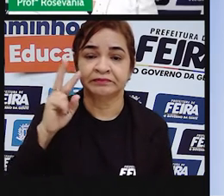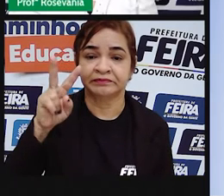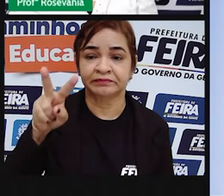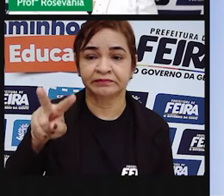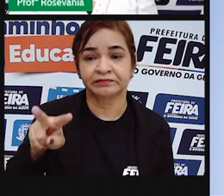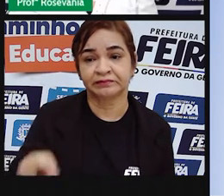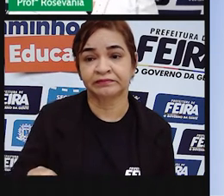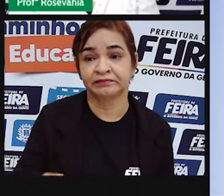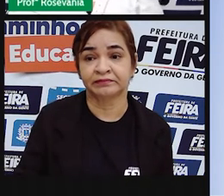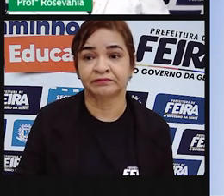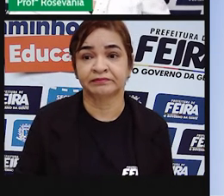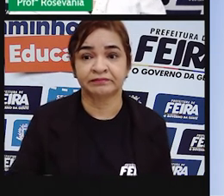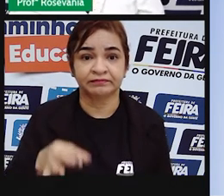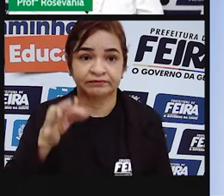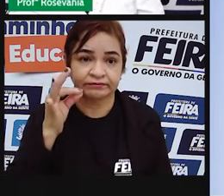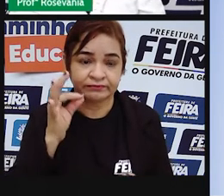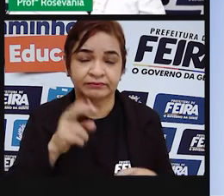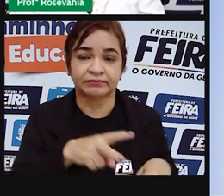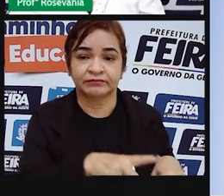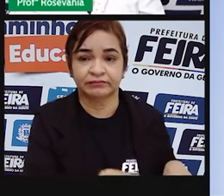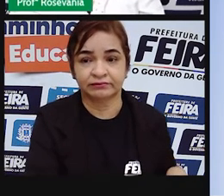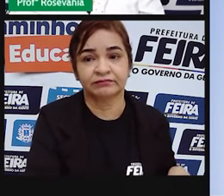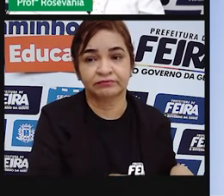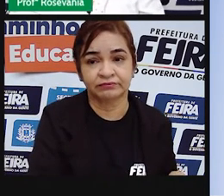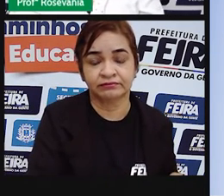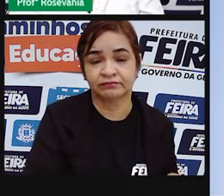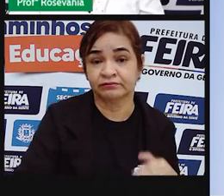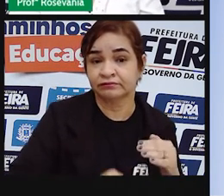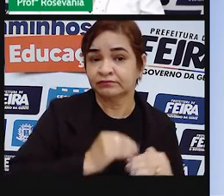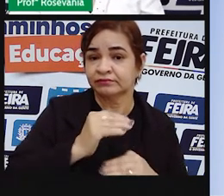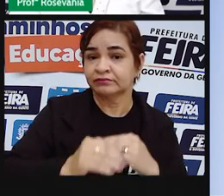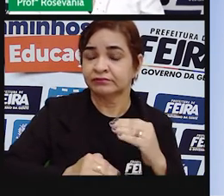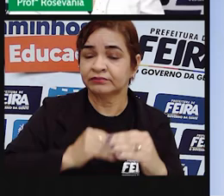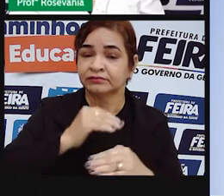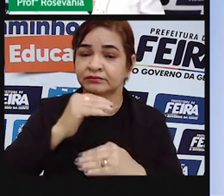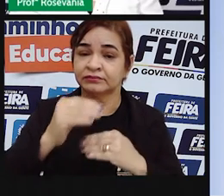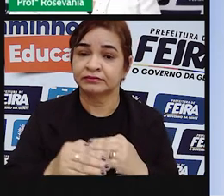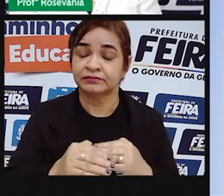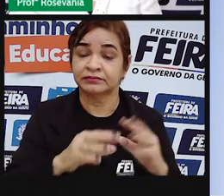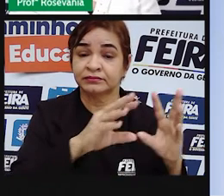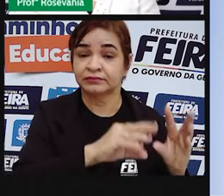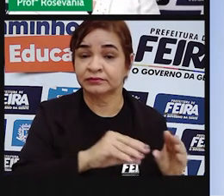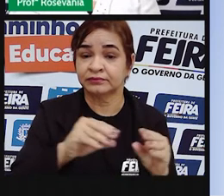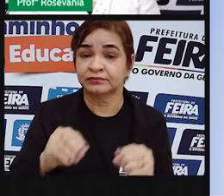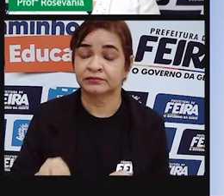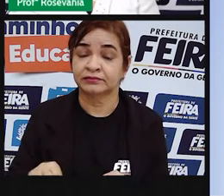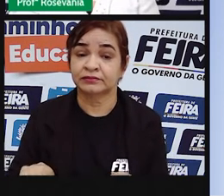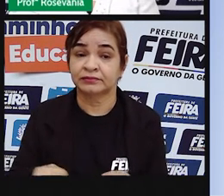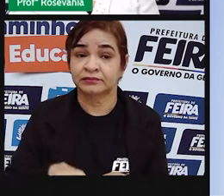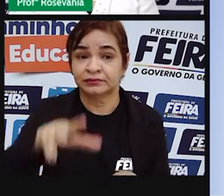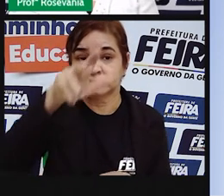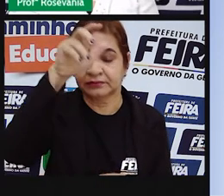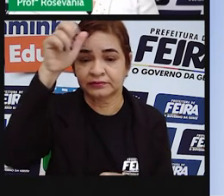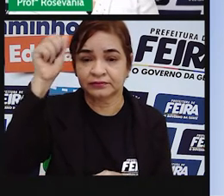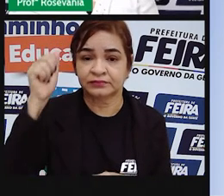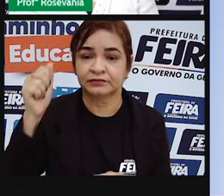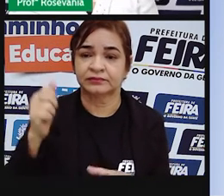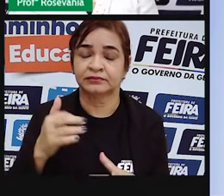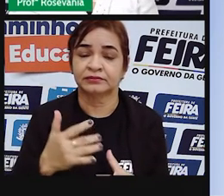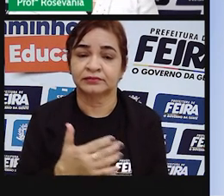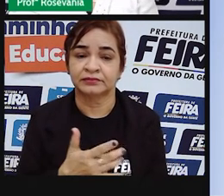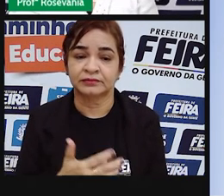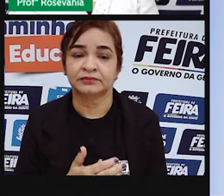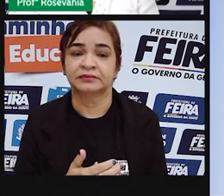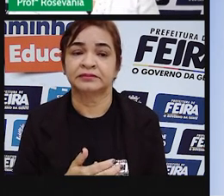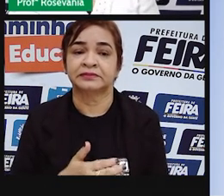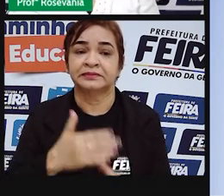caso lá por conta do café lá no século 19 EA migração também para Amazon o ciclo